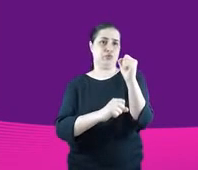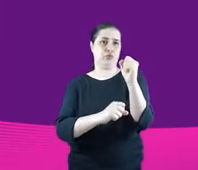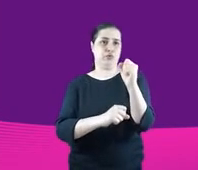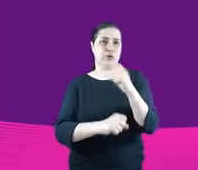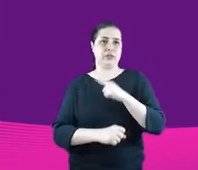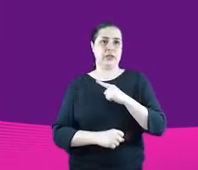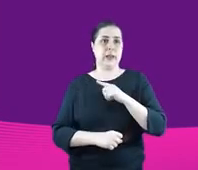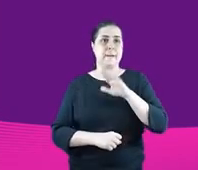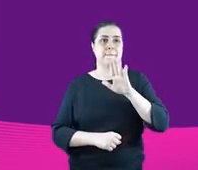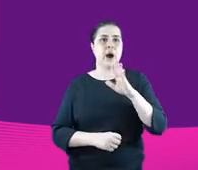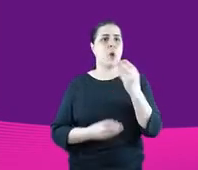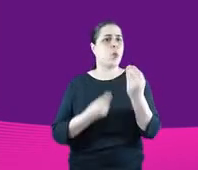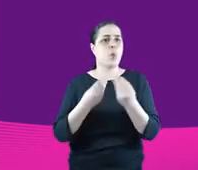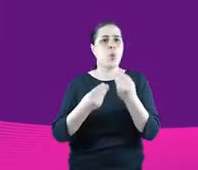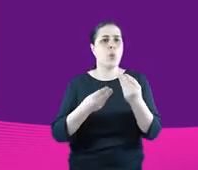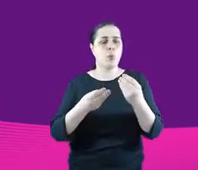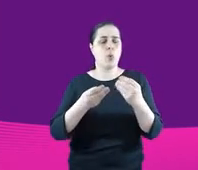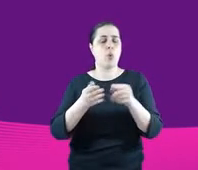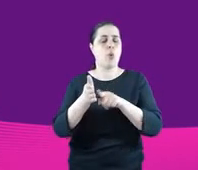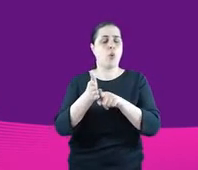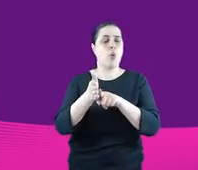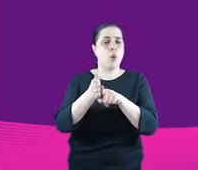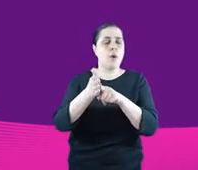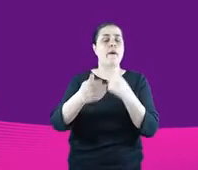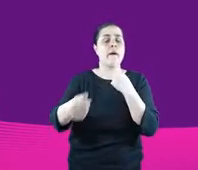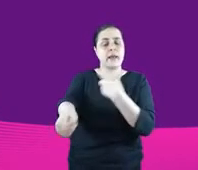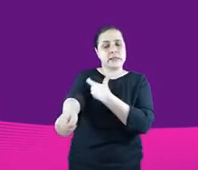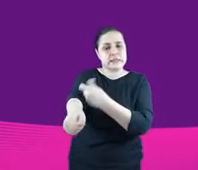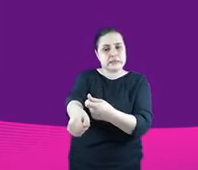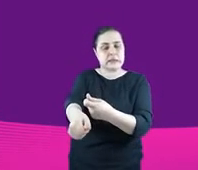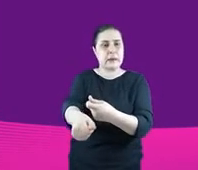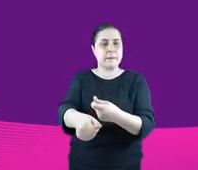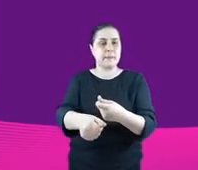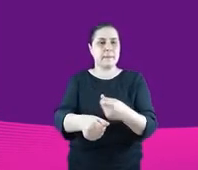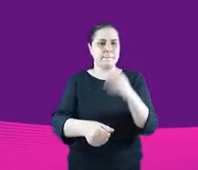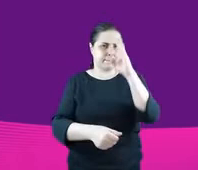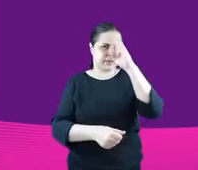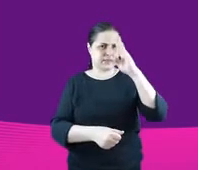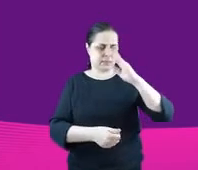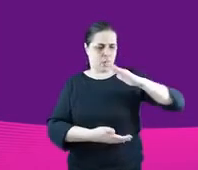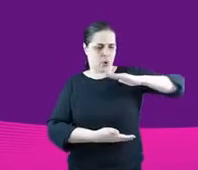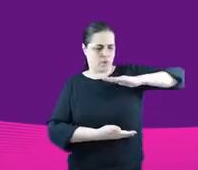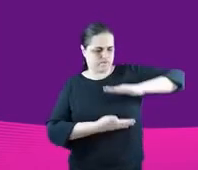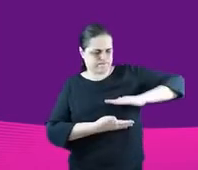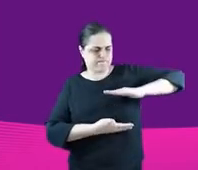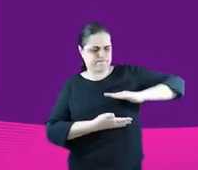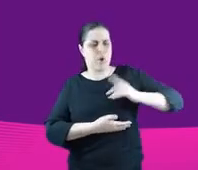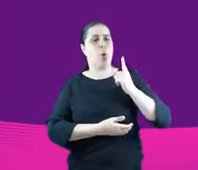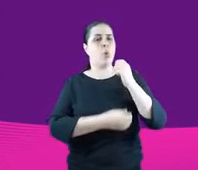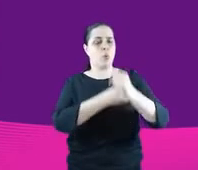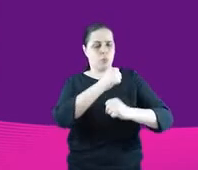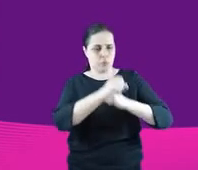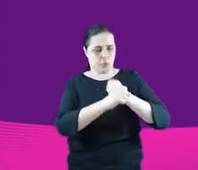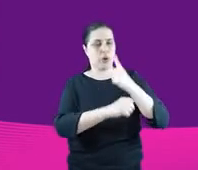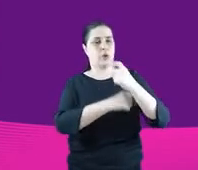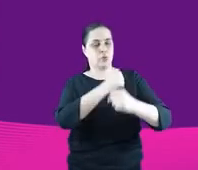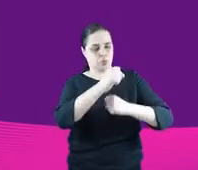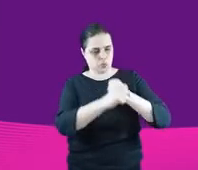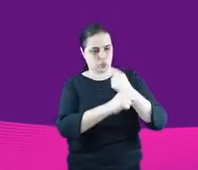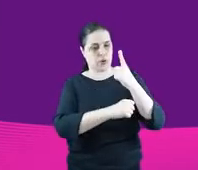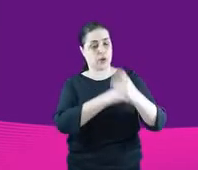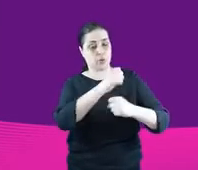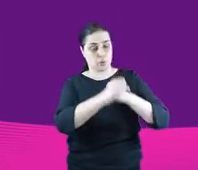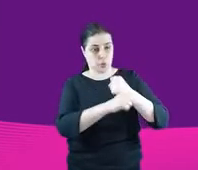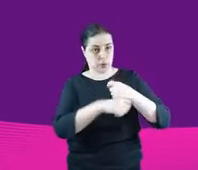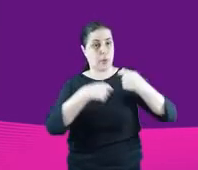pacientes assintomáticos? A mamografia deve ser anual e deve ser suspensa quando o risco quando o tempo